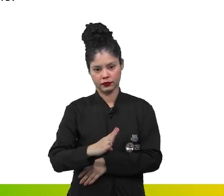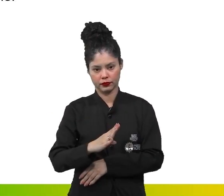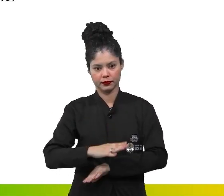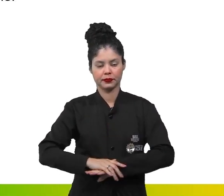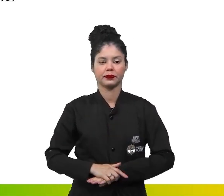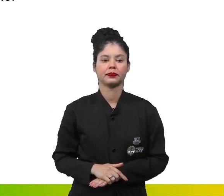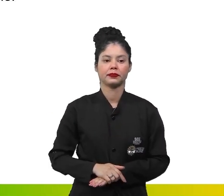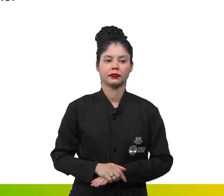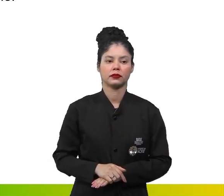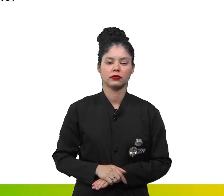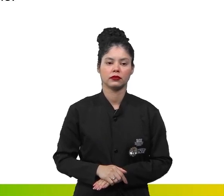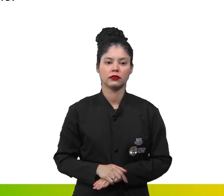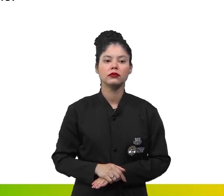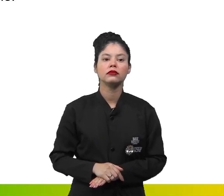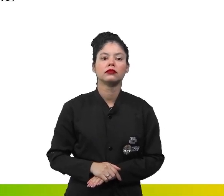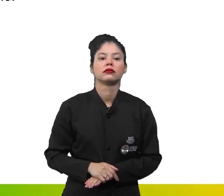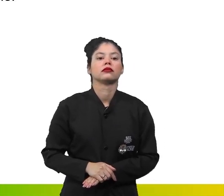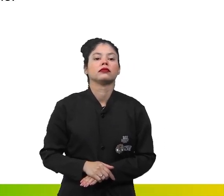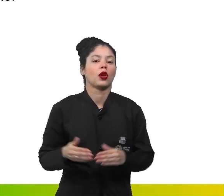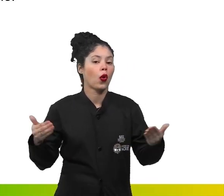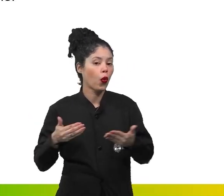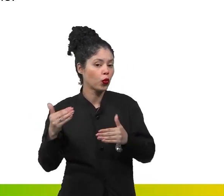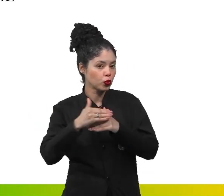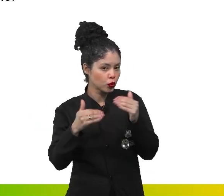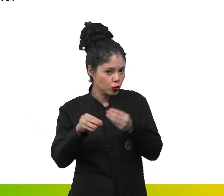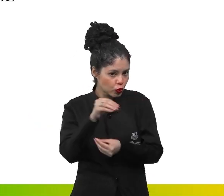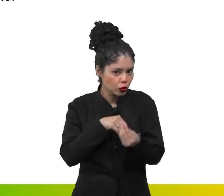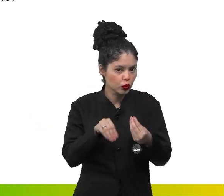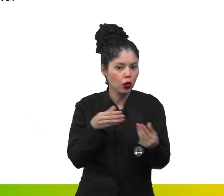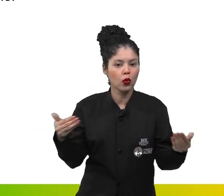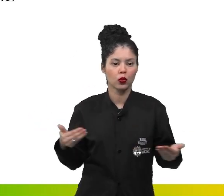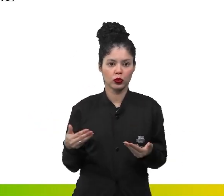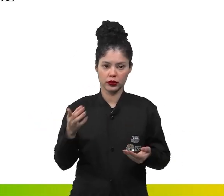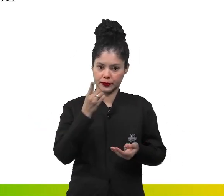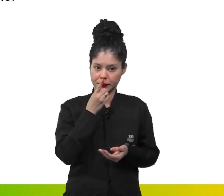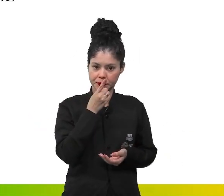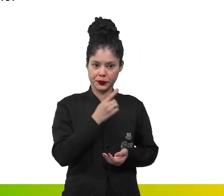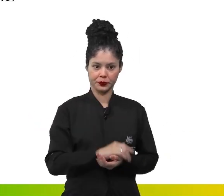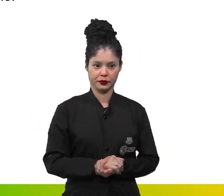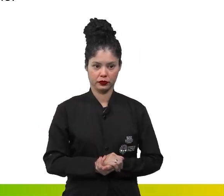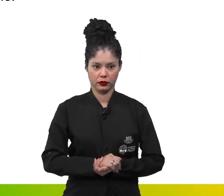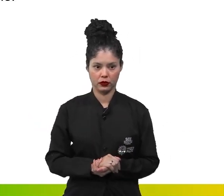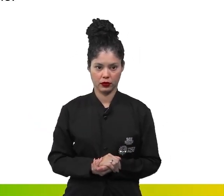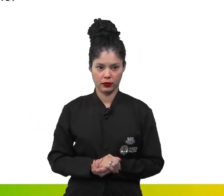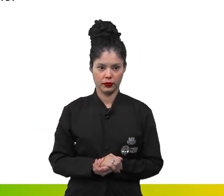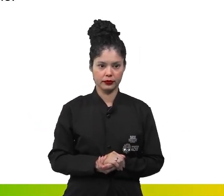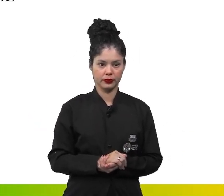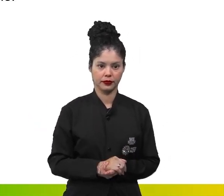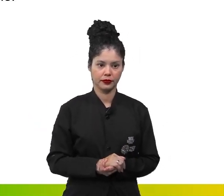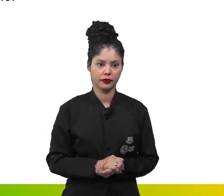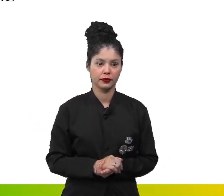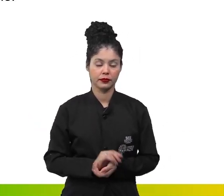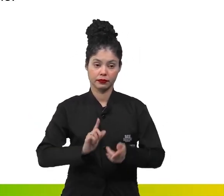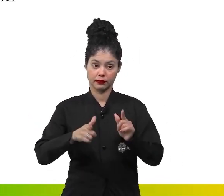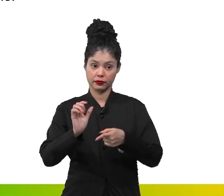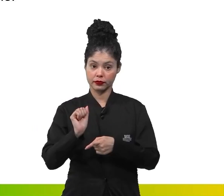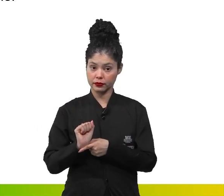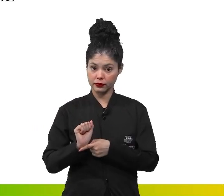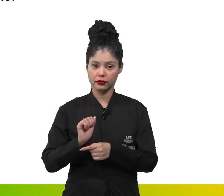do povo brasileiro até a gente chegar a toda essa mistura e a miscigenação que a gente conhece hoje. Opção